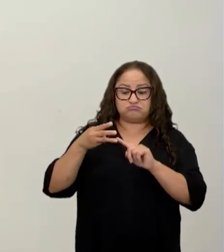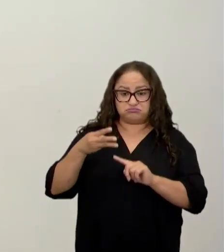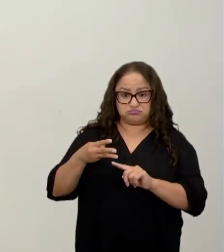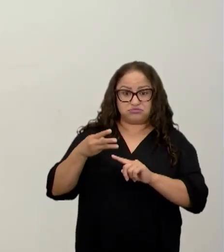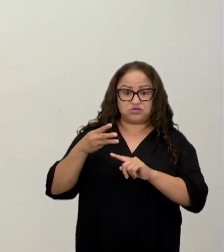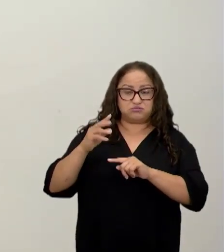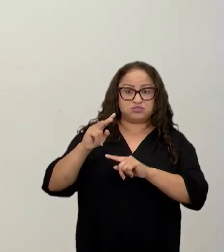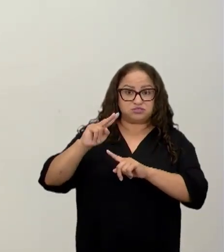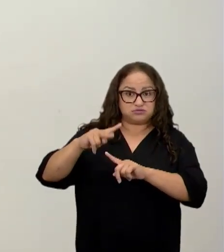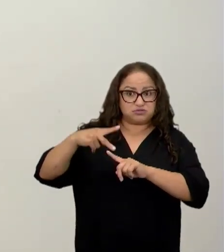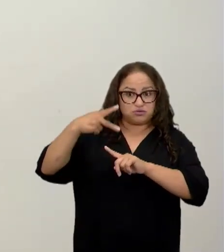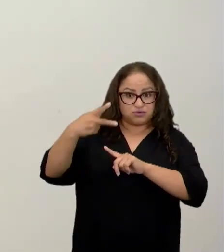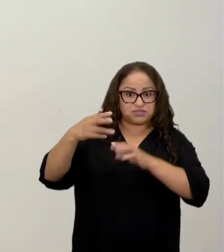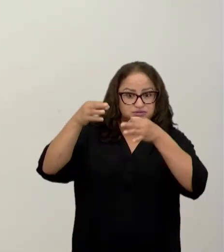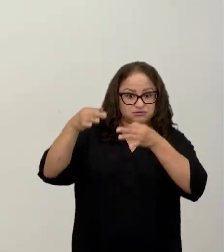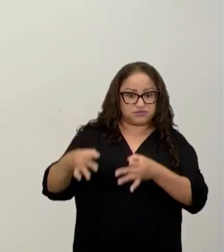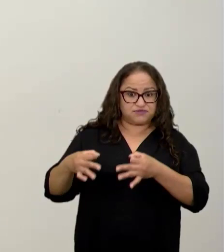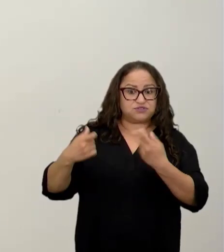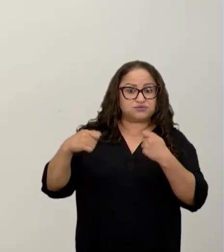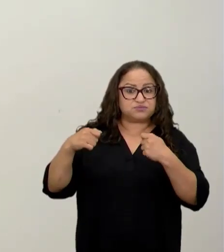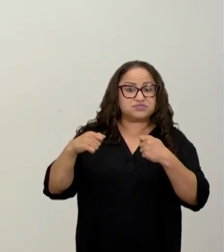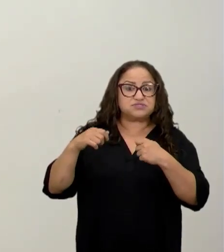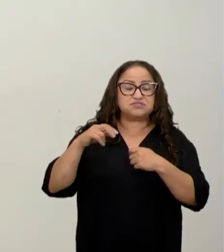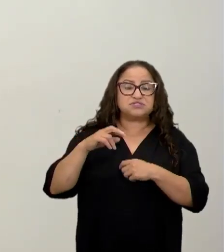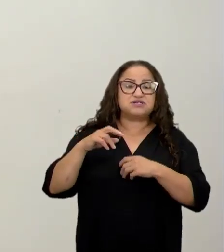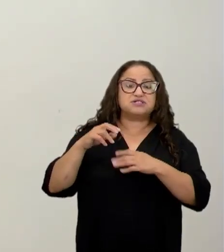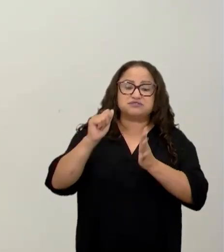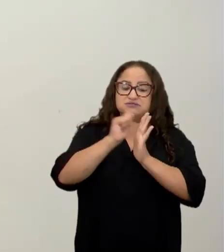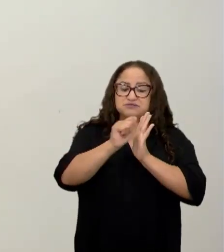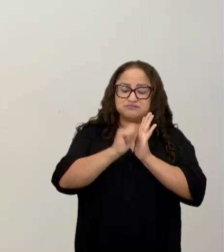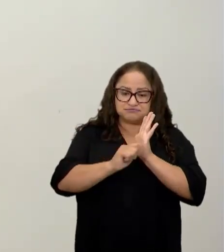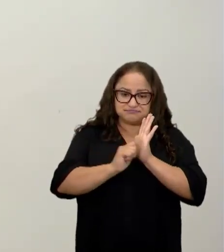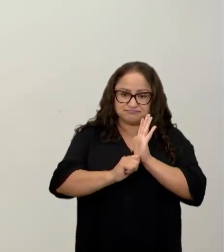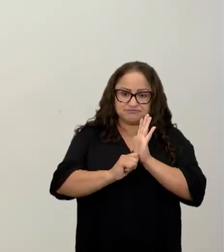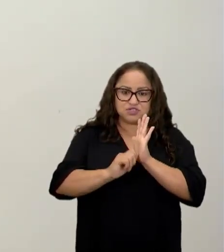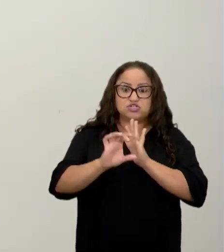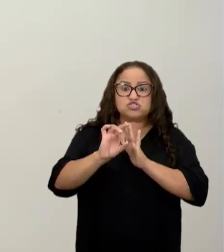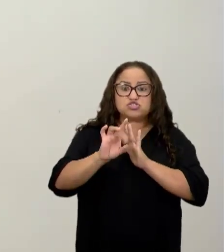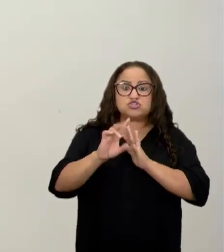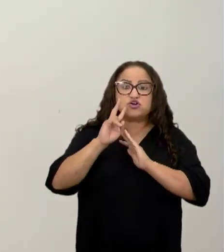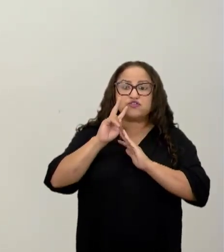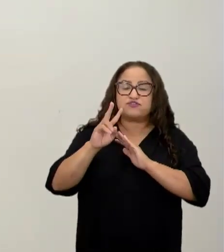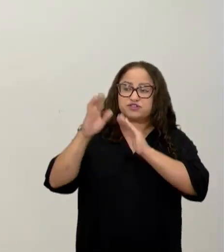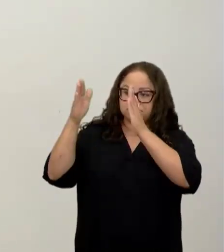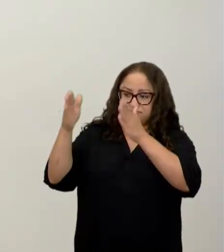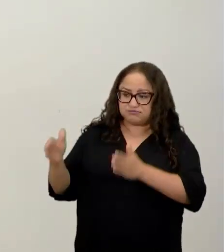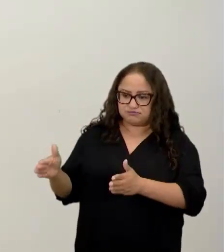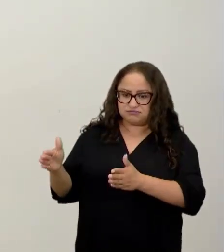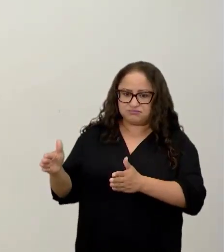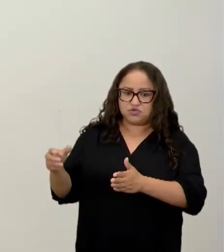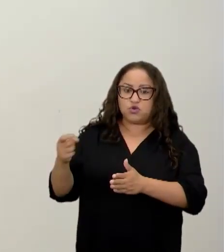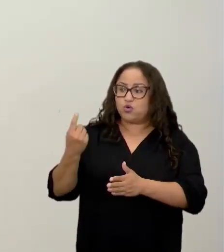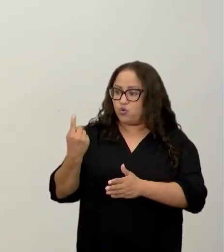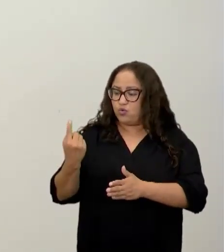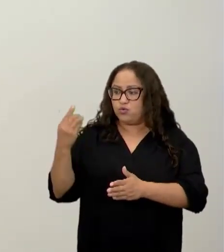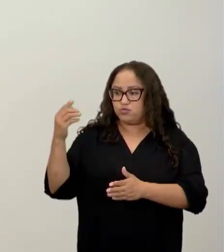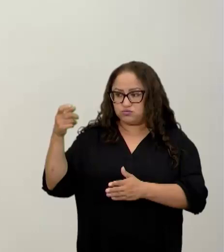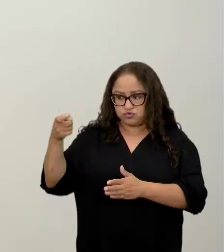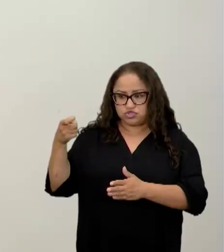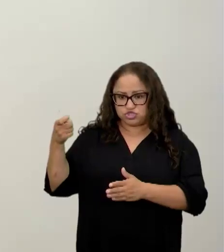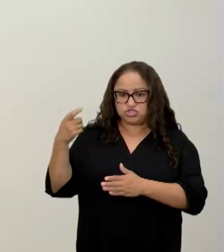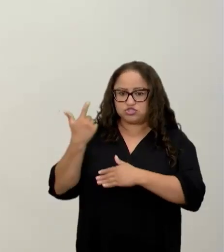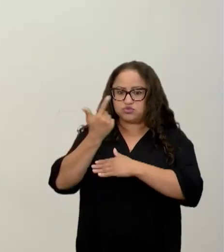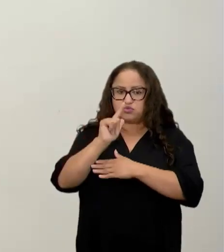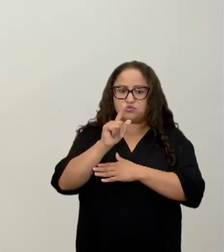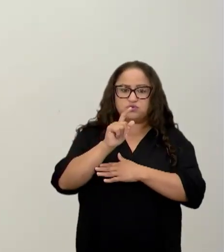a gente consegue escrever como o produto notável né é só olhar para os lados dos quadradinhos um lado vai ser x e o